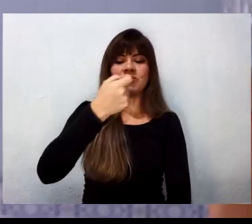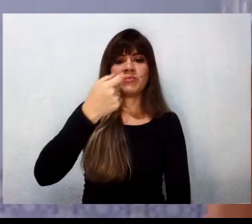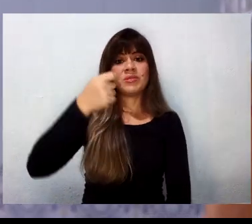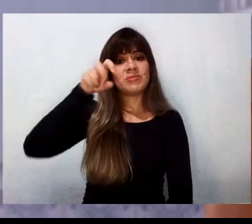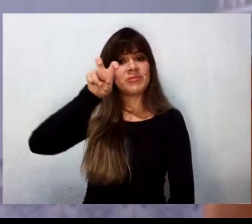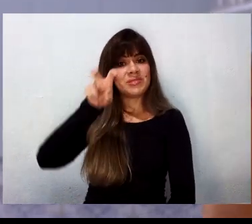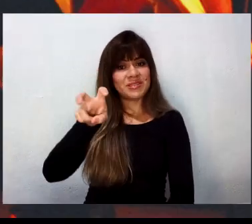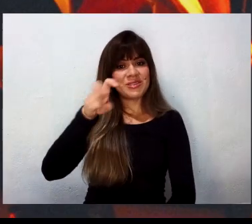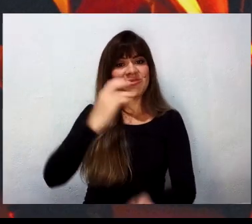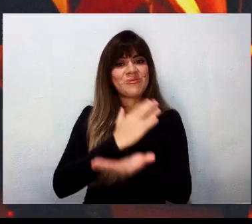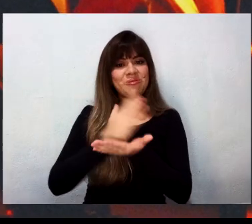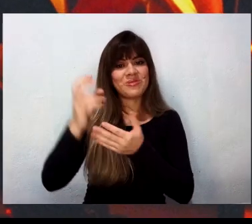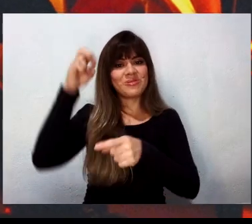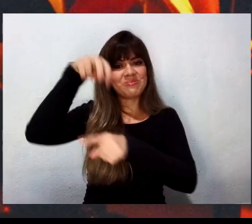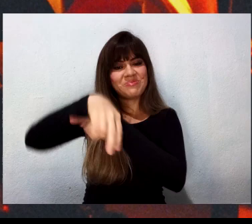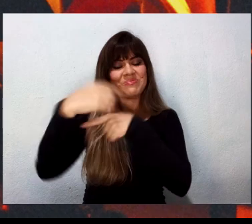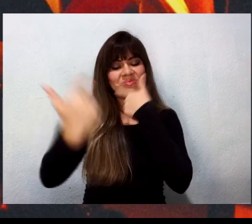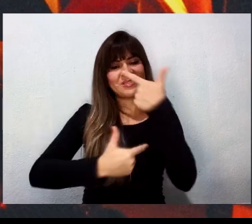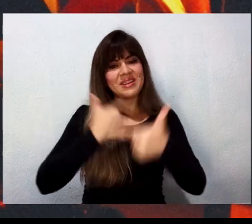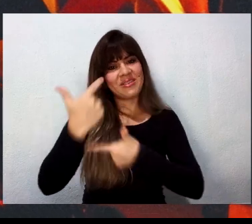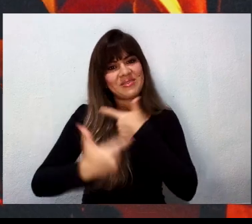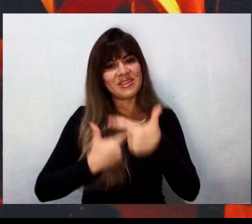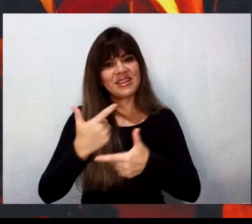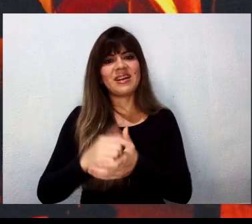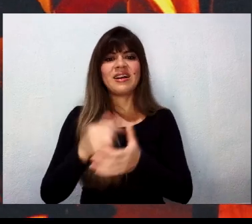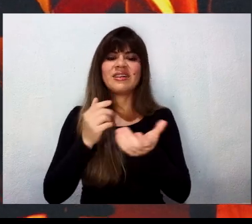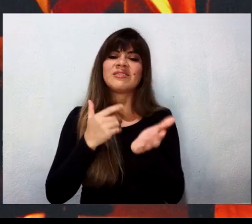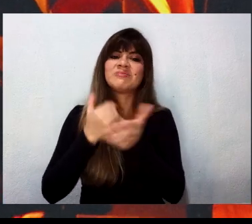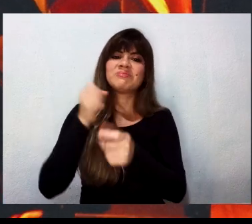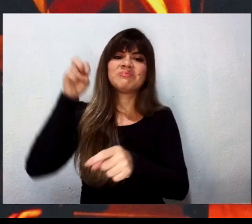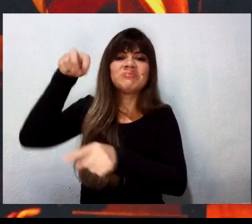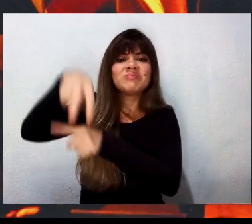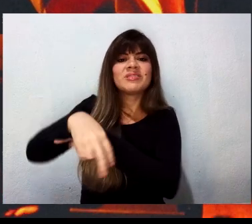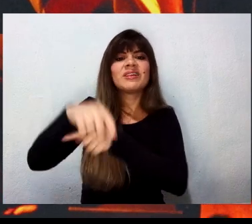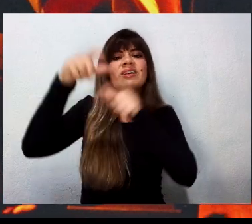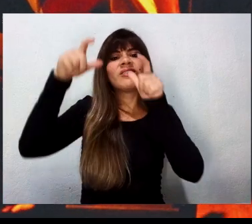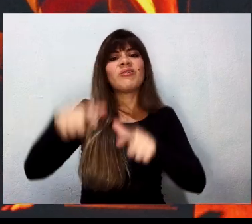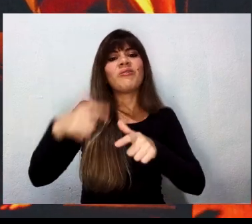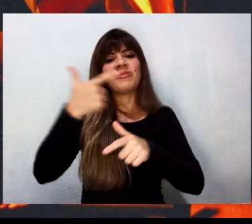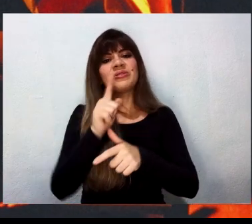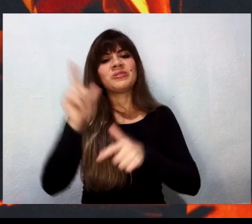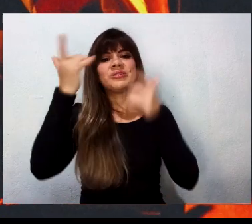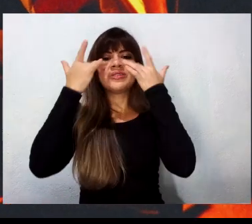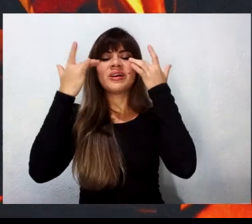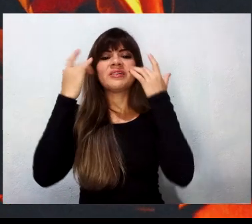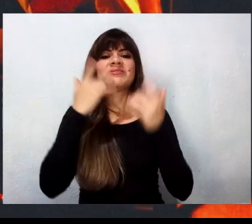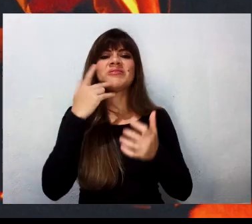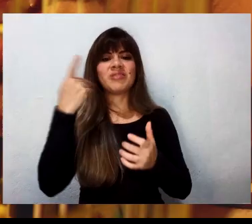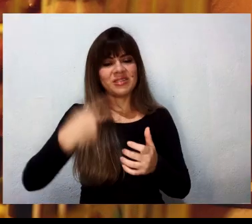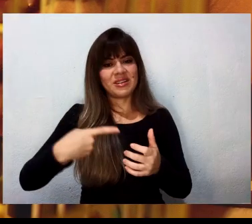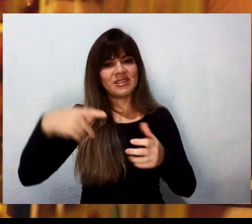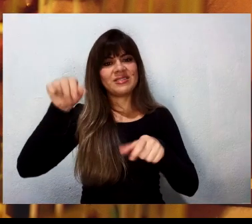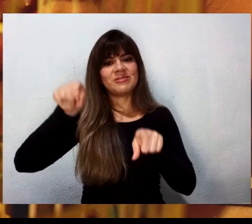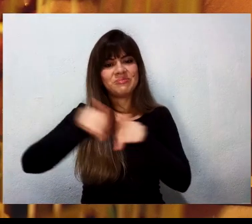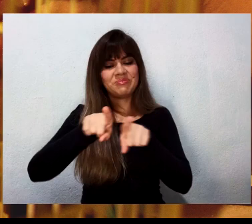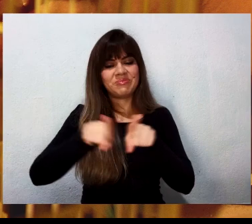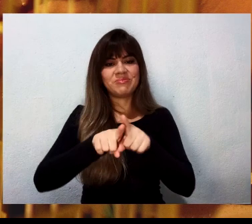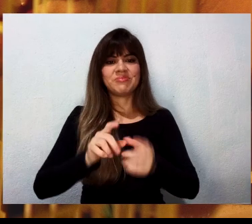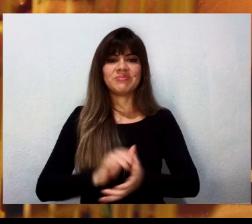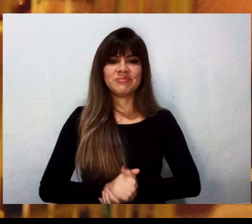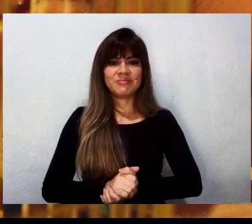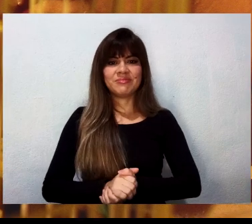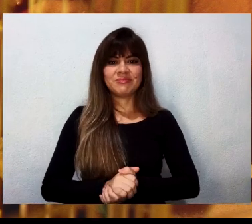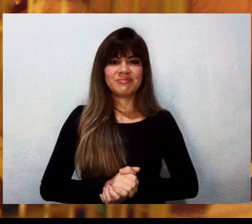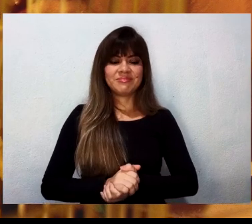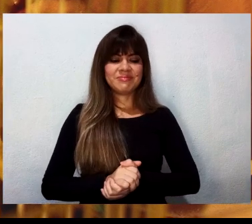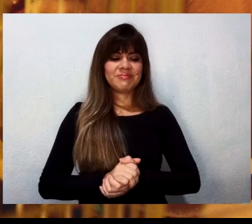dia da Revolta das Coisas do Nunca. Foto do espetáculo. E que a gente estreou no Teatro do Sesc Emiliano Queiroz. Foto de O